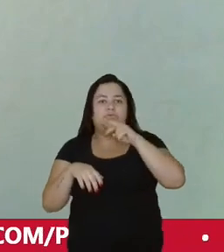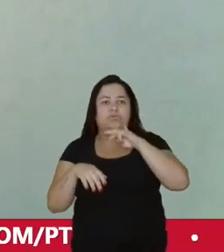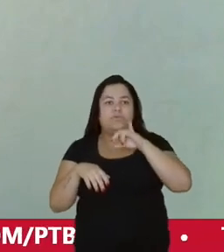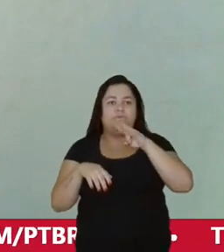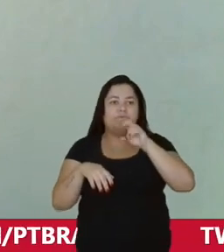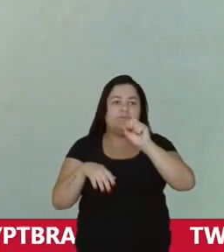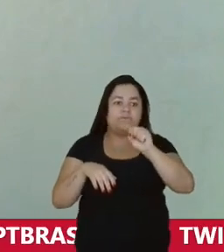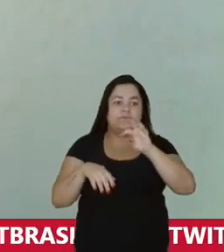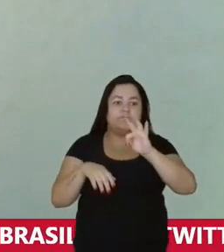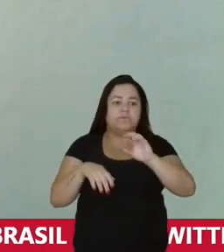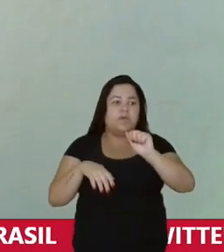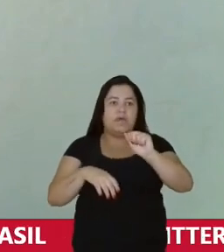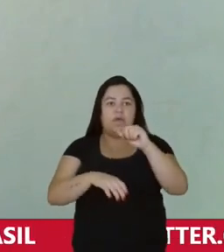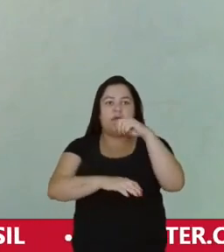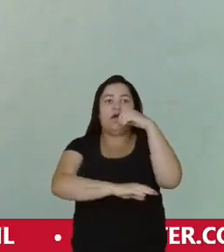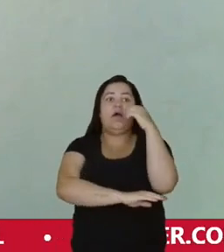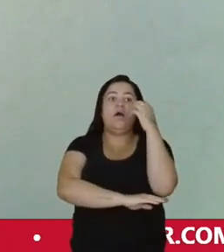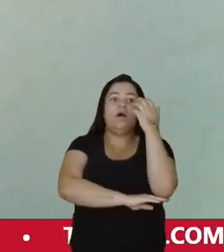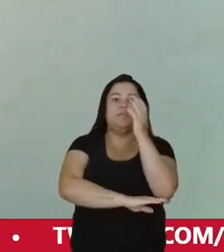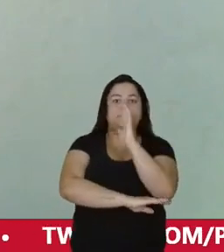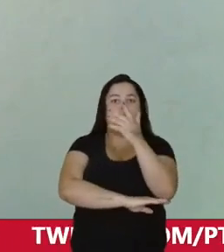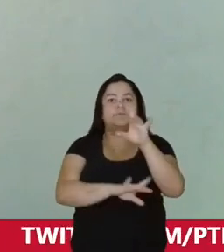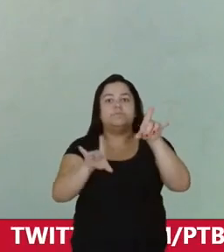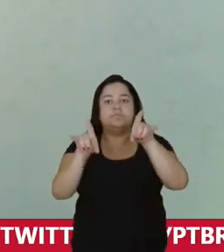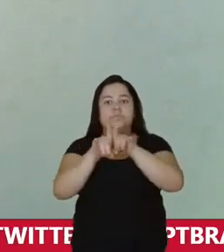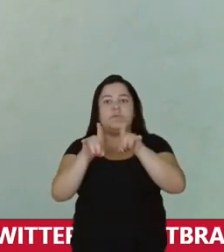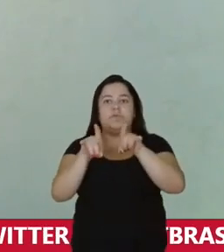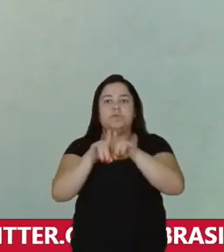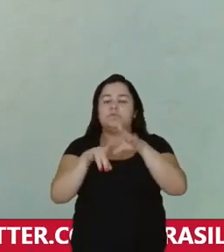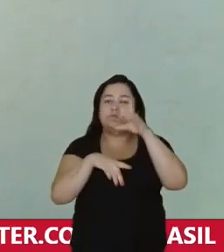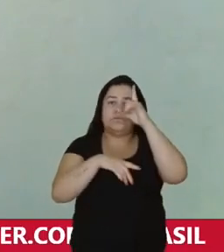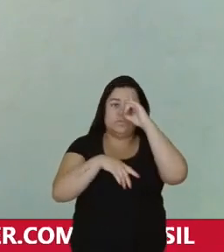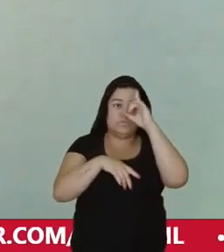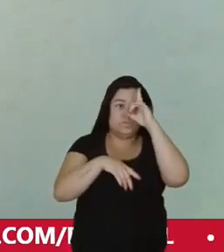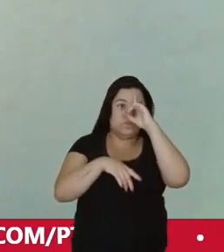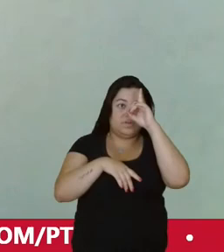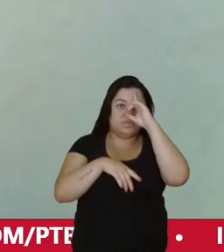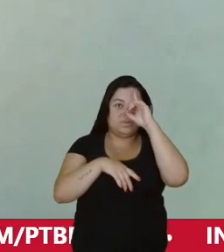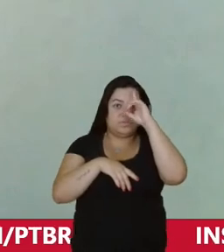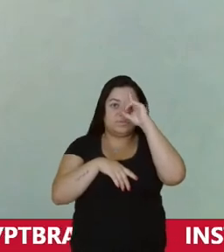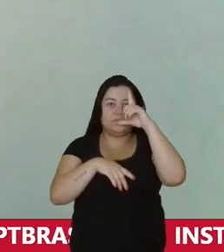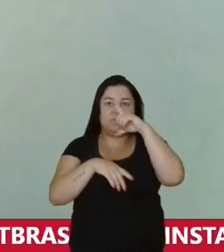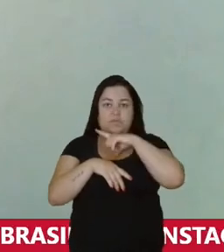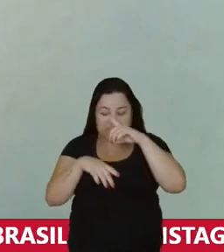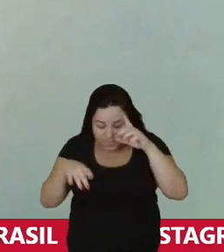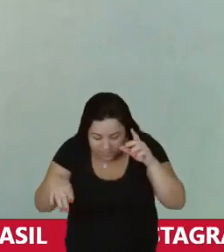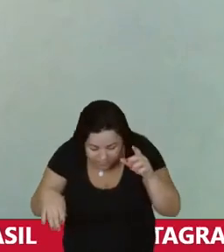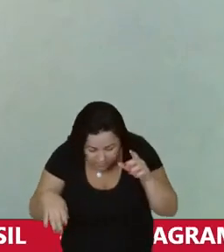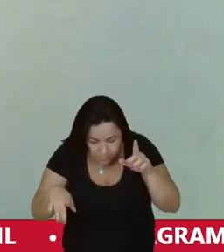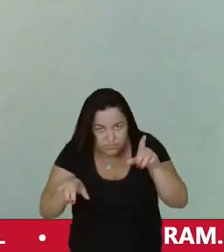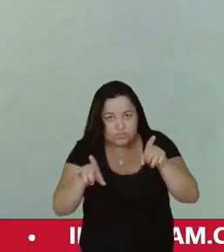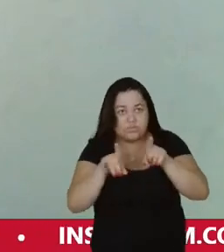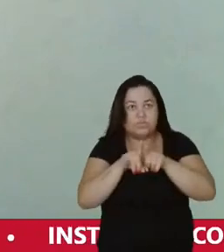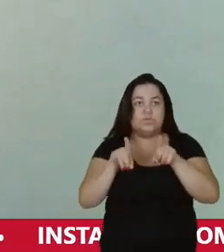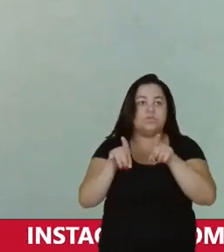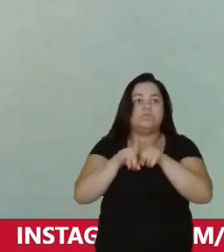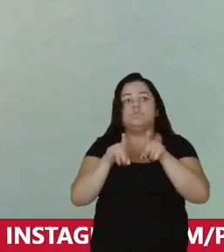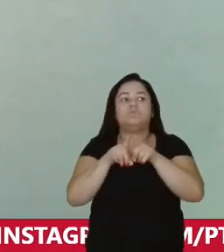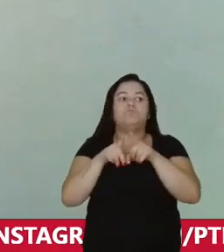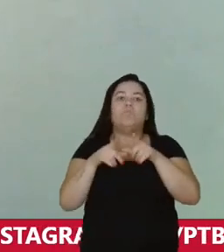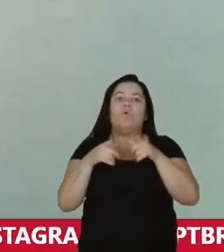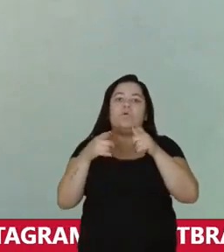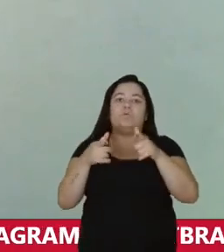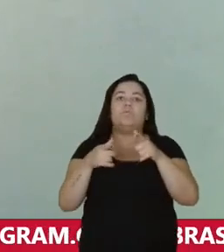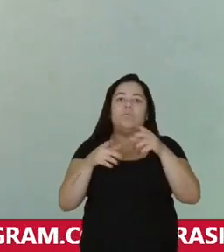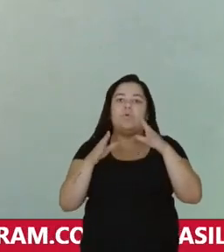ativistas ambientais. Todos os dias a gente tem aí a invasão de um território. Eu mesmo